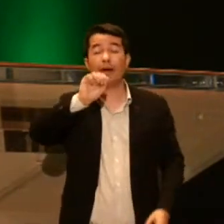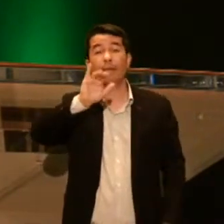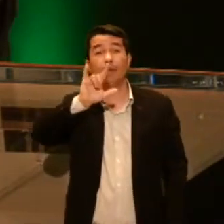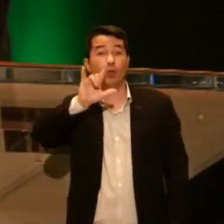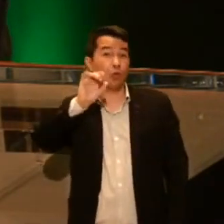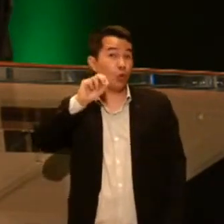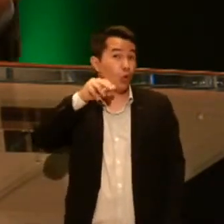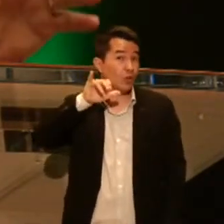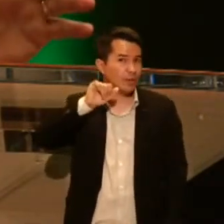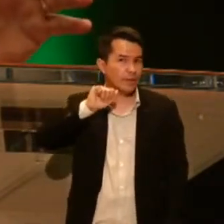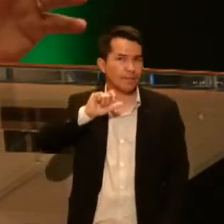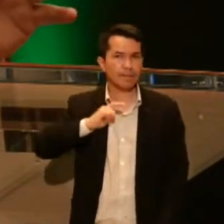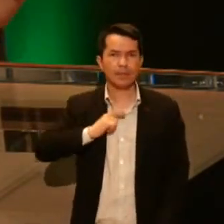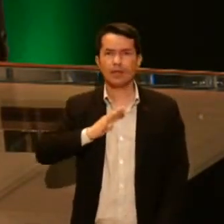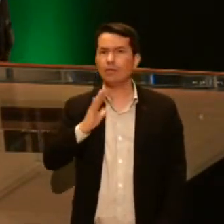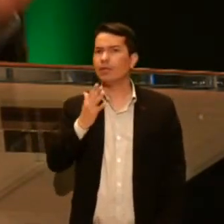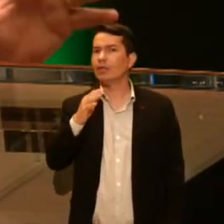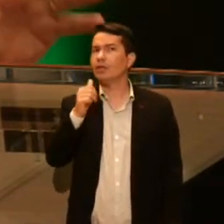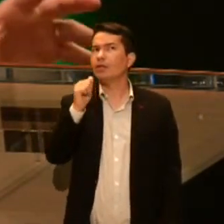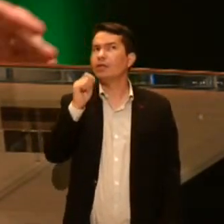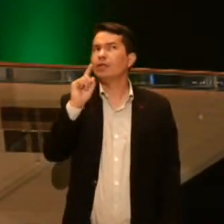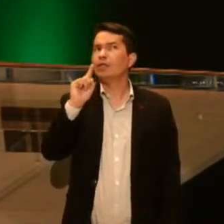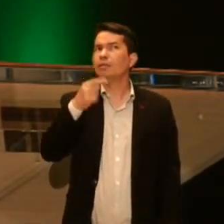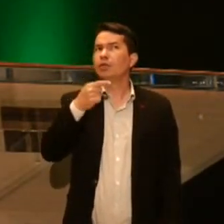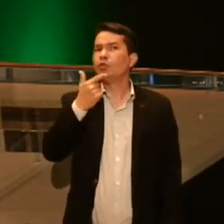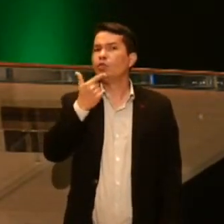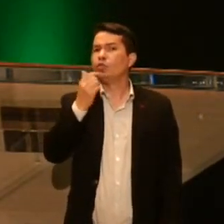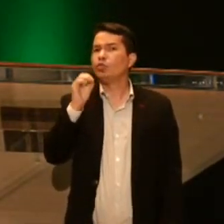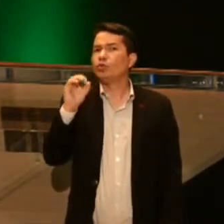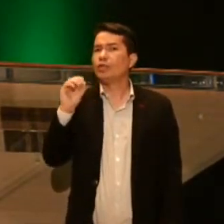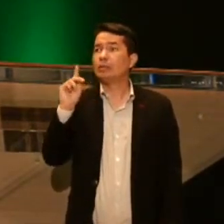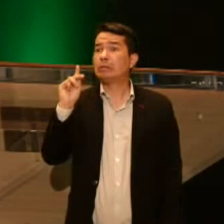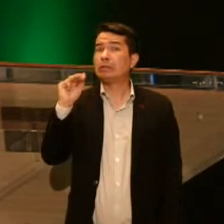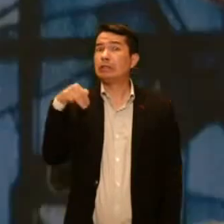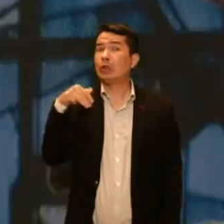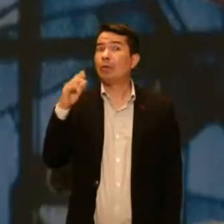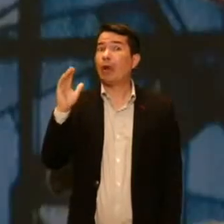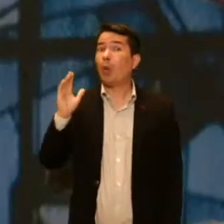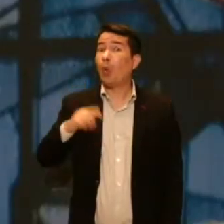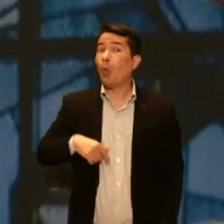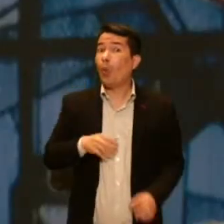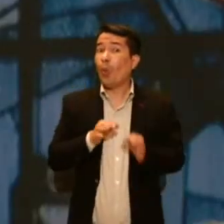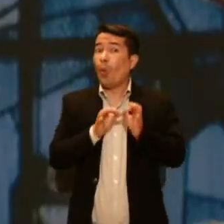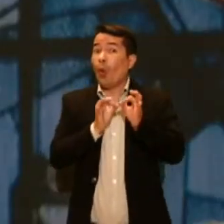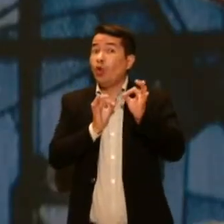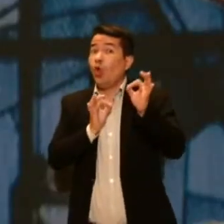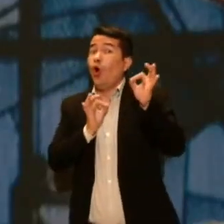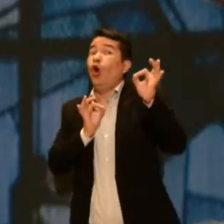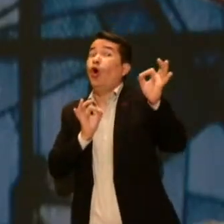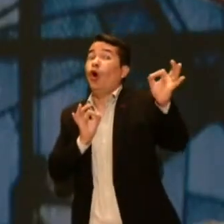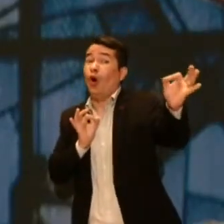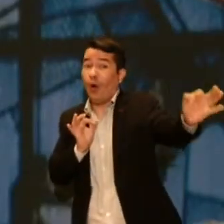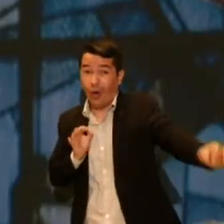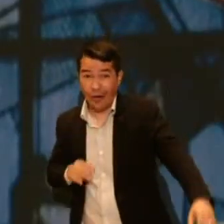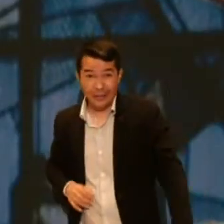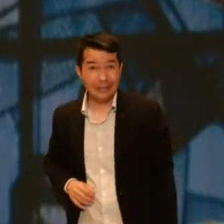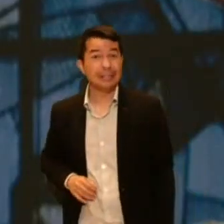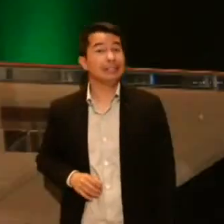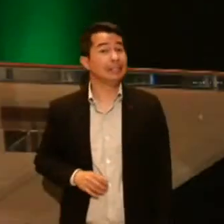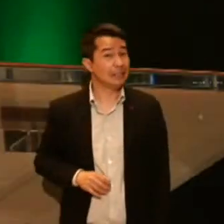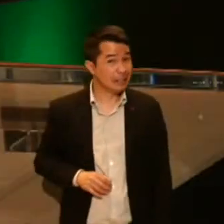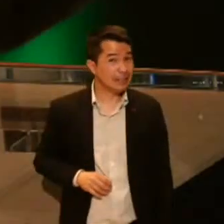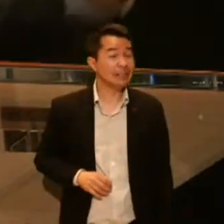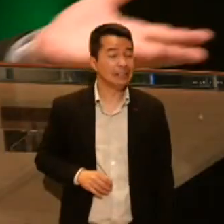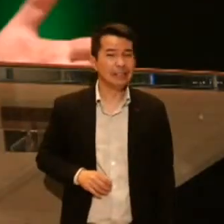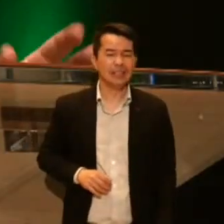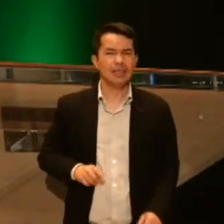da cidade de Belém, onde Jesus nasceu. Então, literalmente, eles estavam muito distantes.